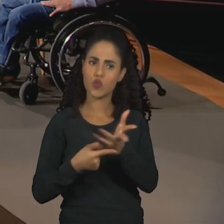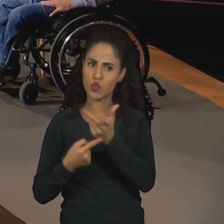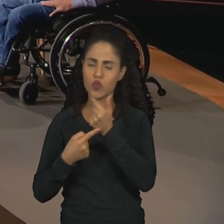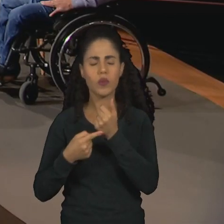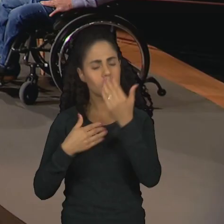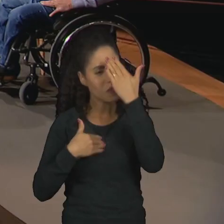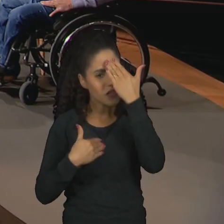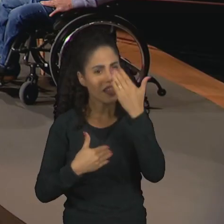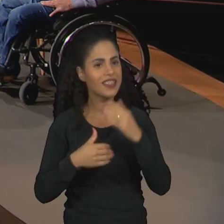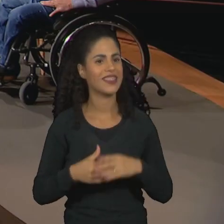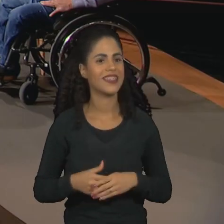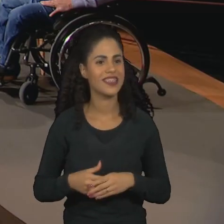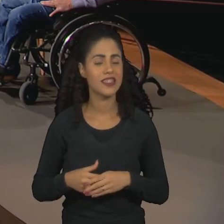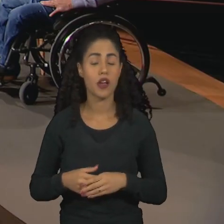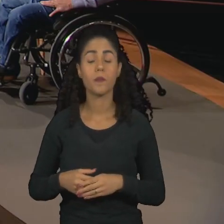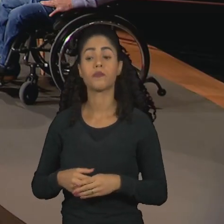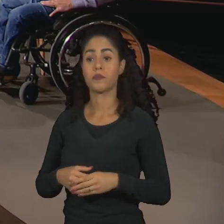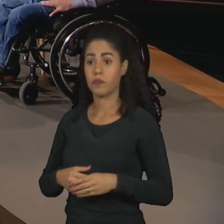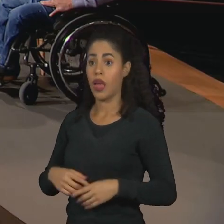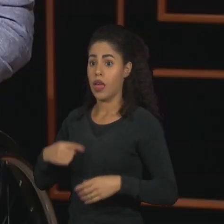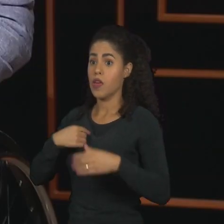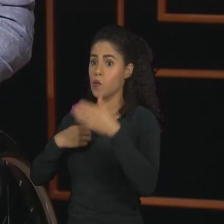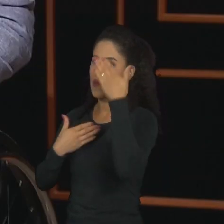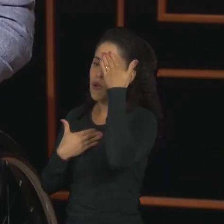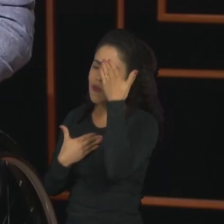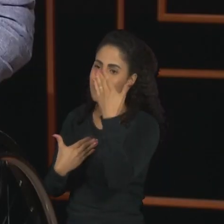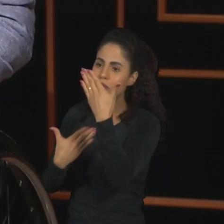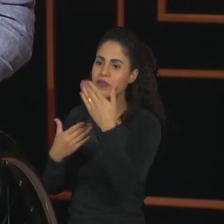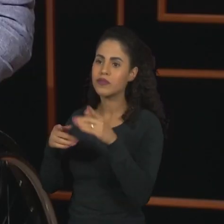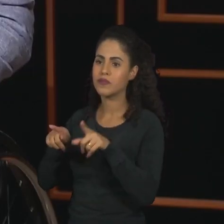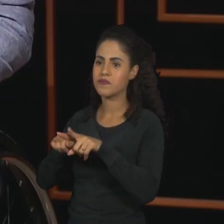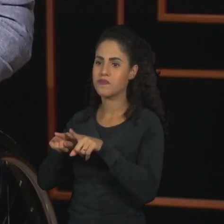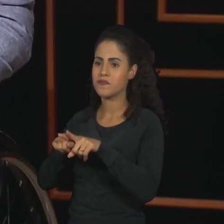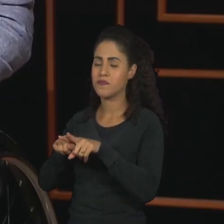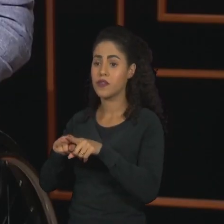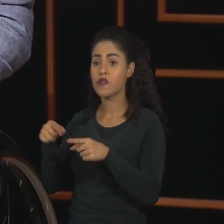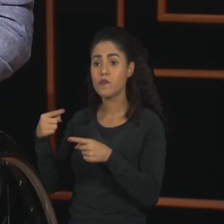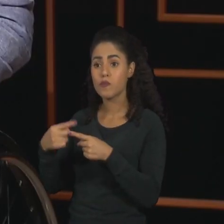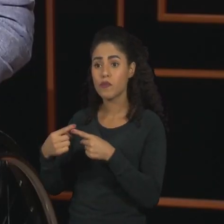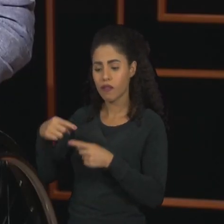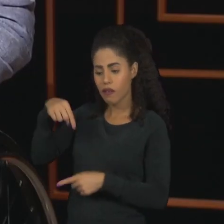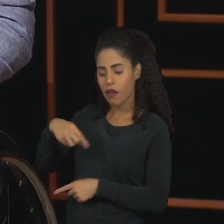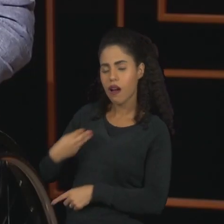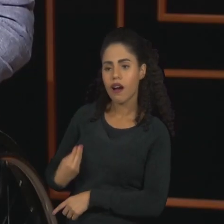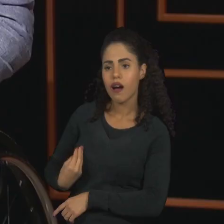Muito obrigado. Eu sou muito agradecido de estar